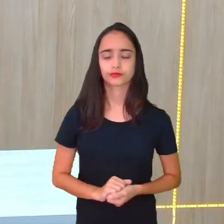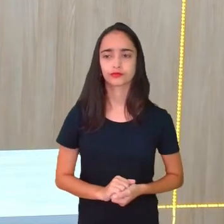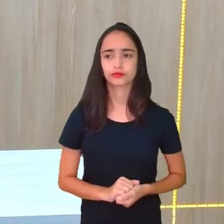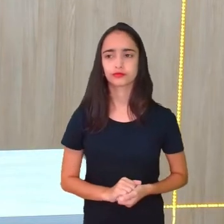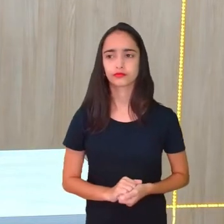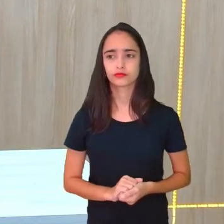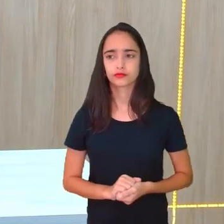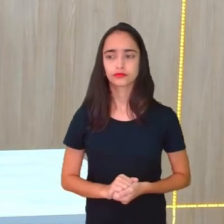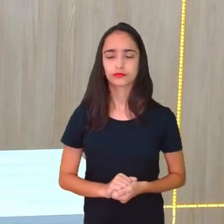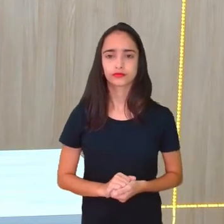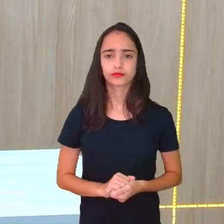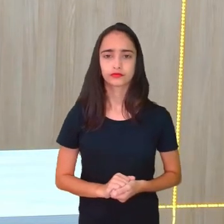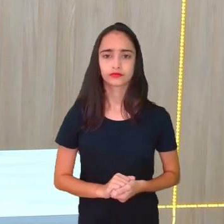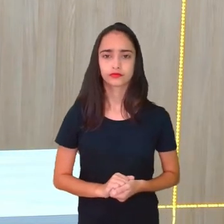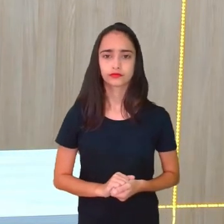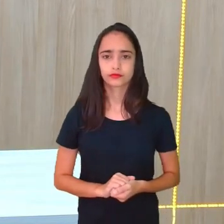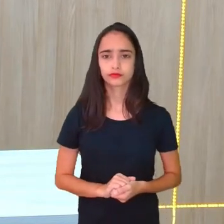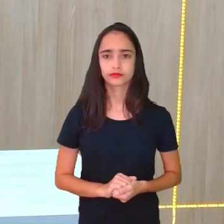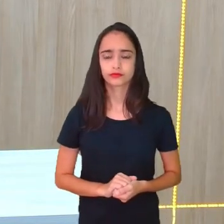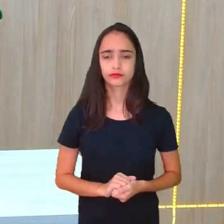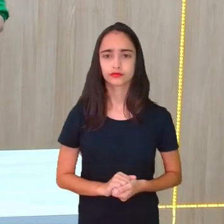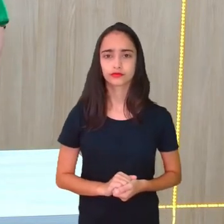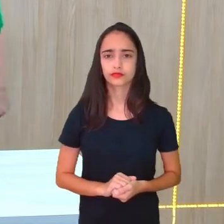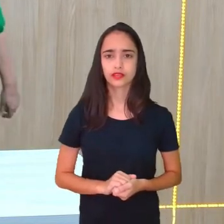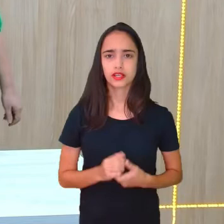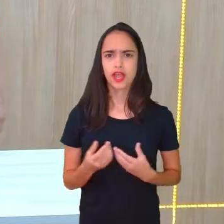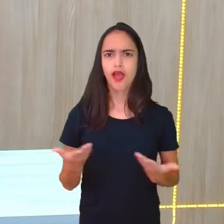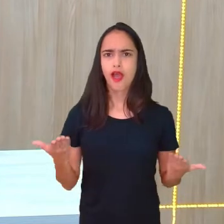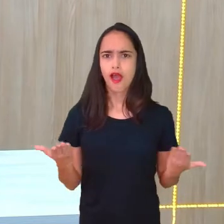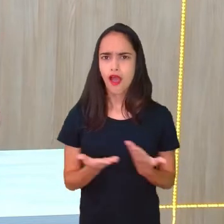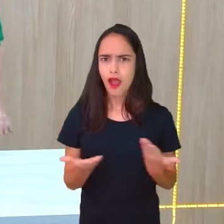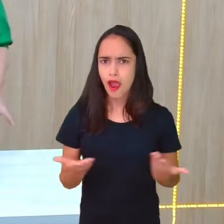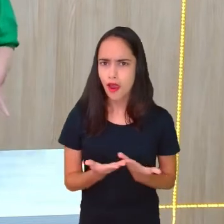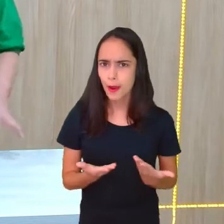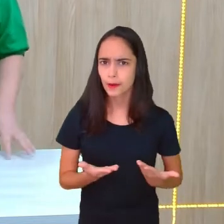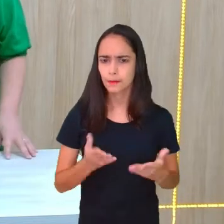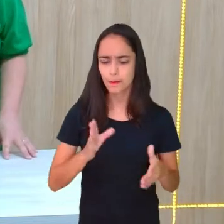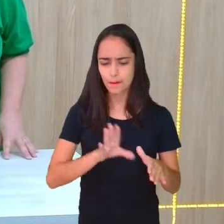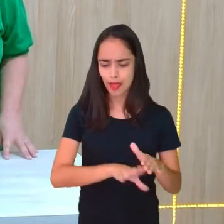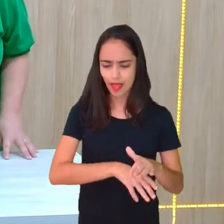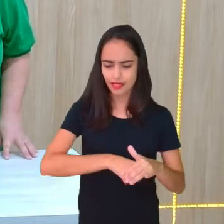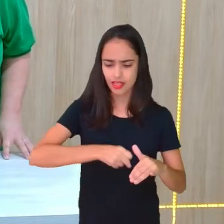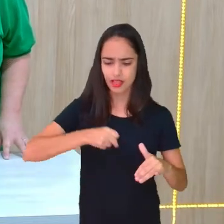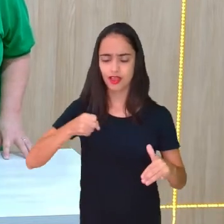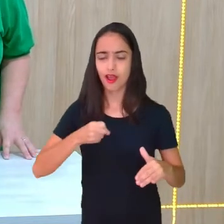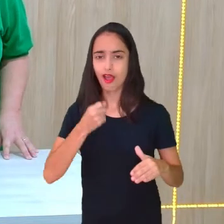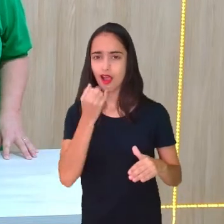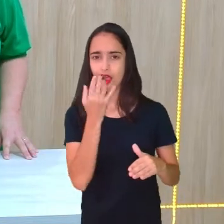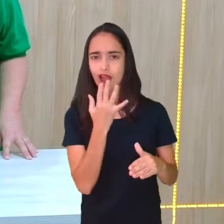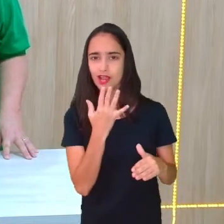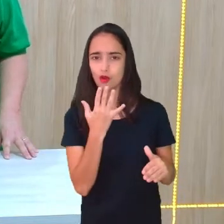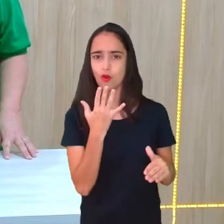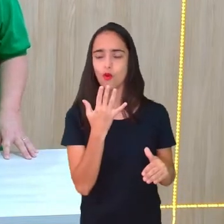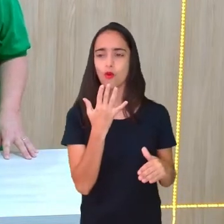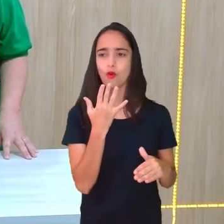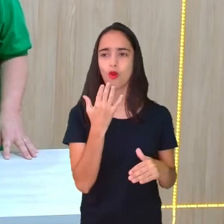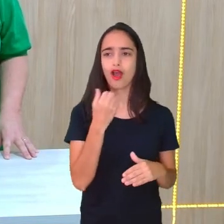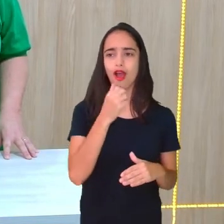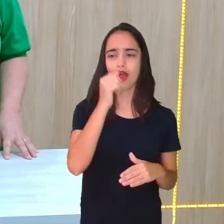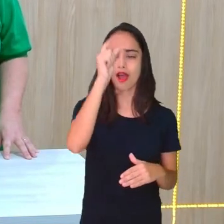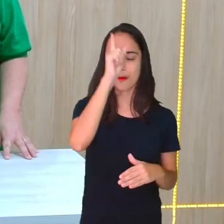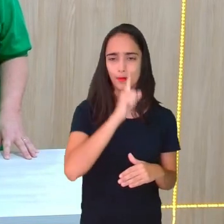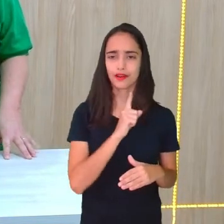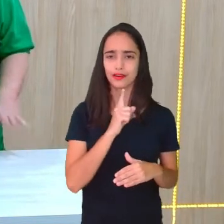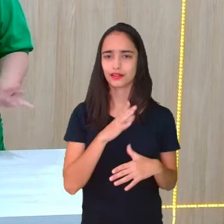As bolas, né? As bolas são azuis. E a chance de tirarmos uma bola do saco amarela? Olha,